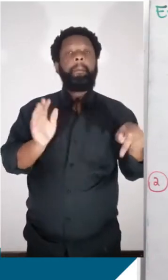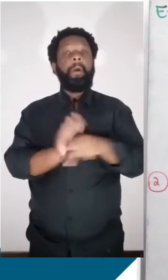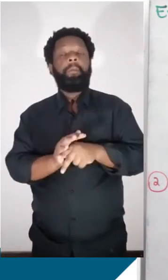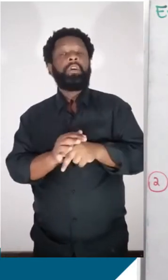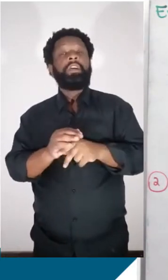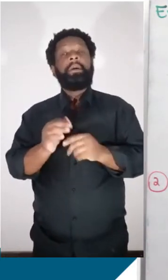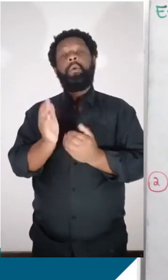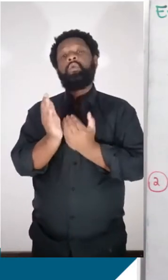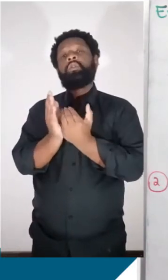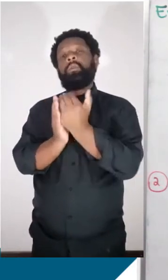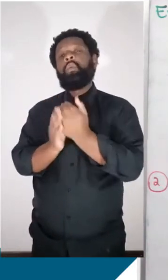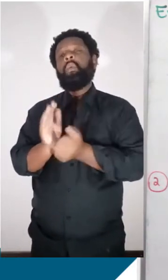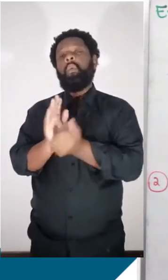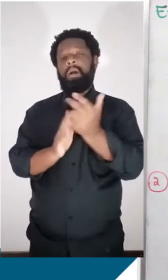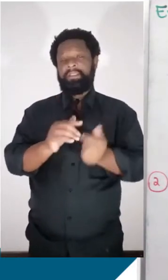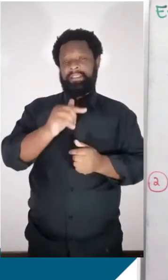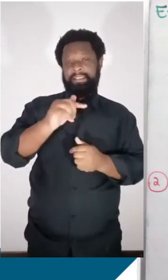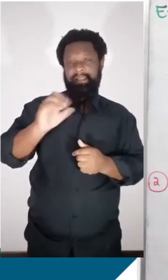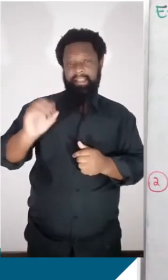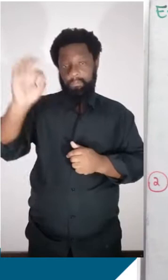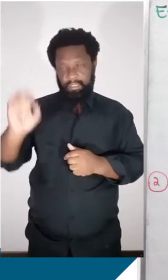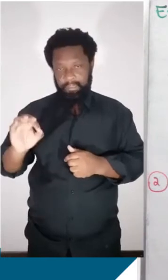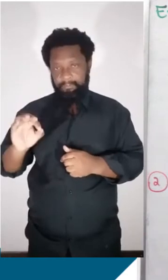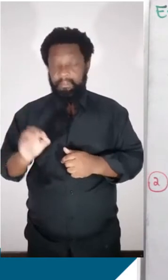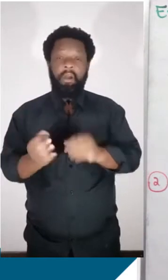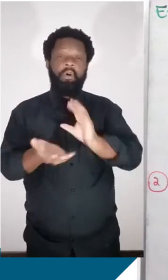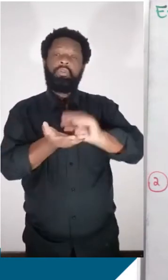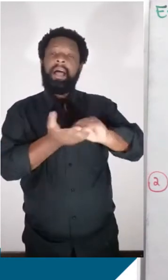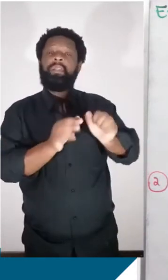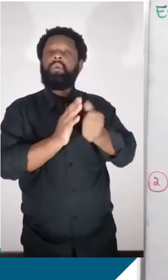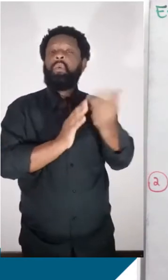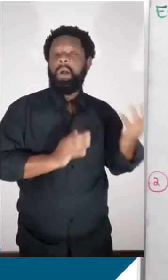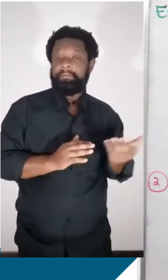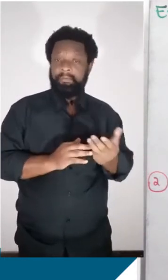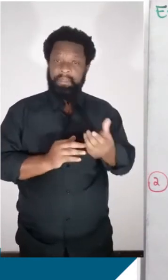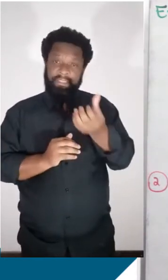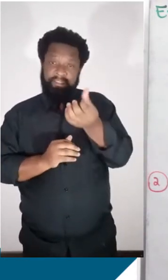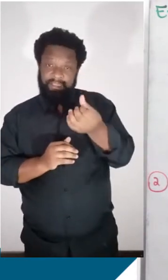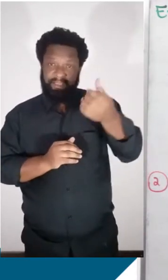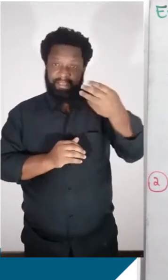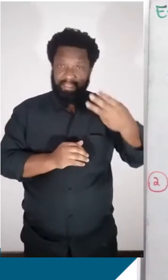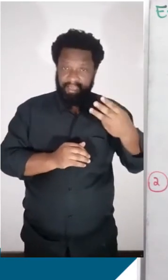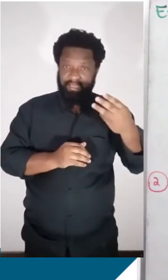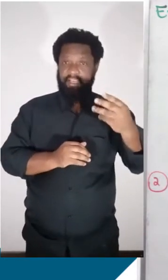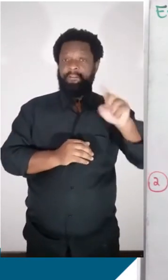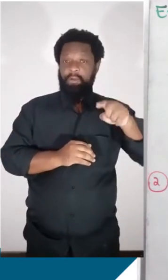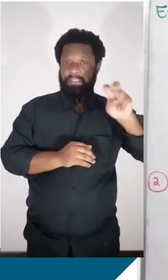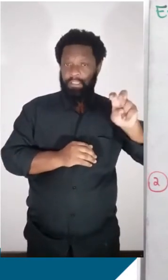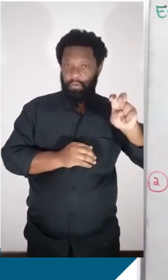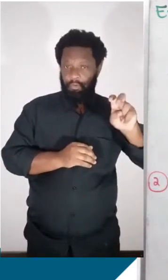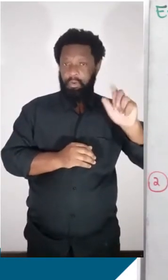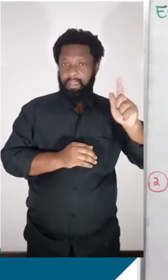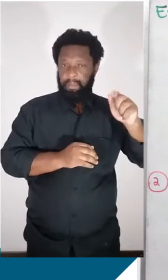Cu, considerando um rendimento de 80%. Dados: massa molar do Cu e do S são iguais a 63,5 gramas por